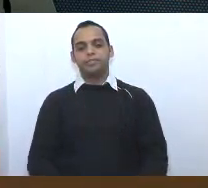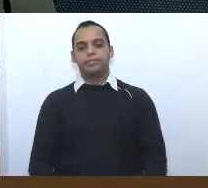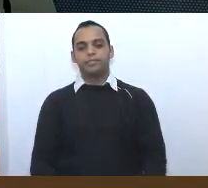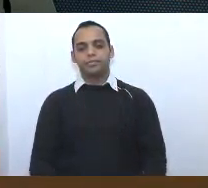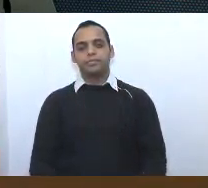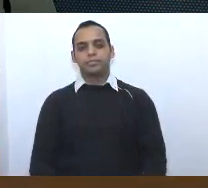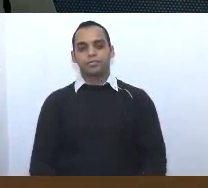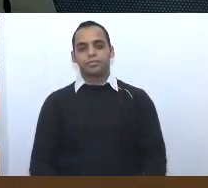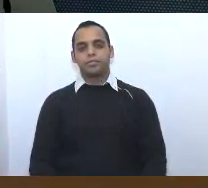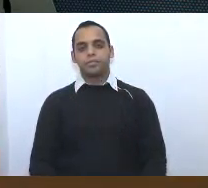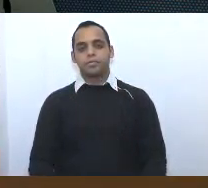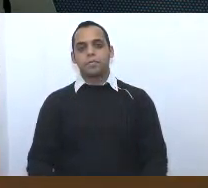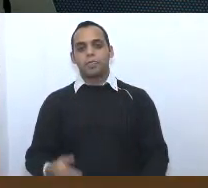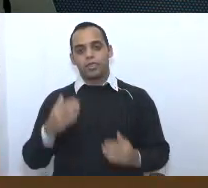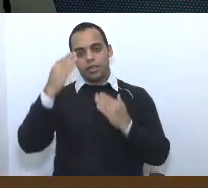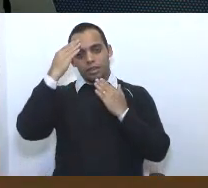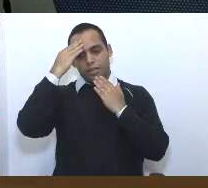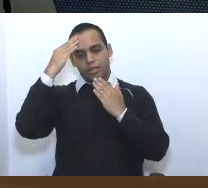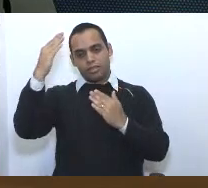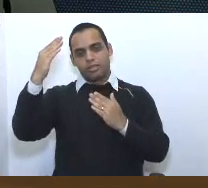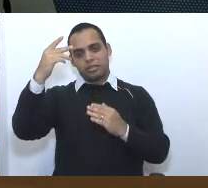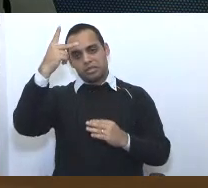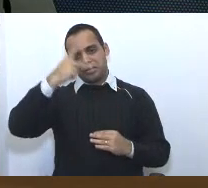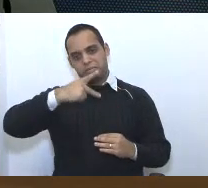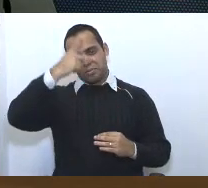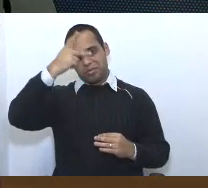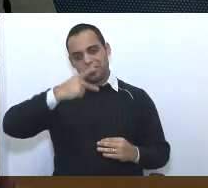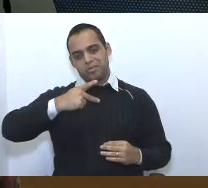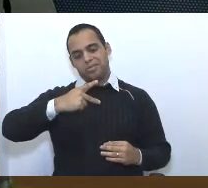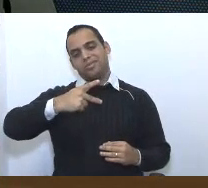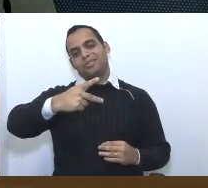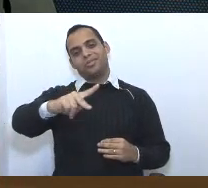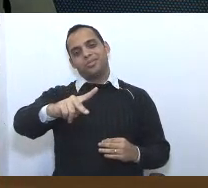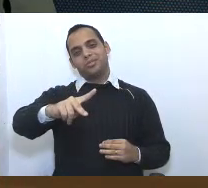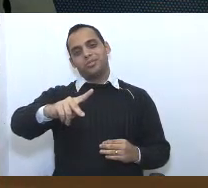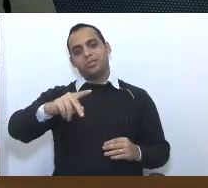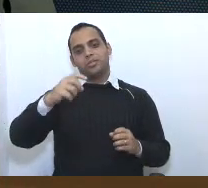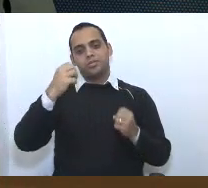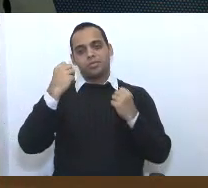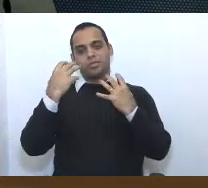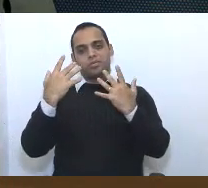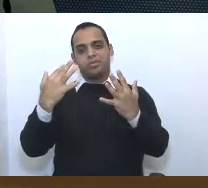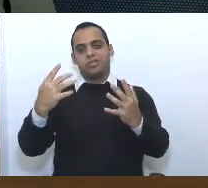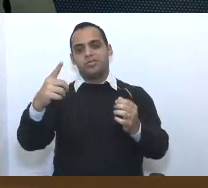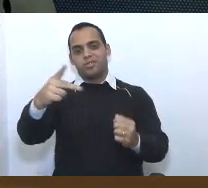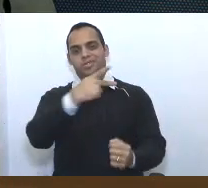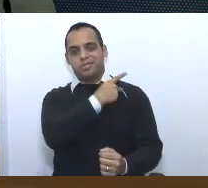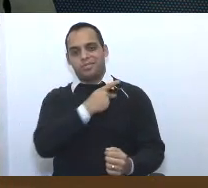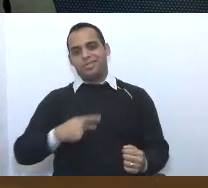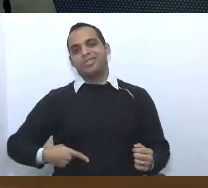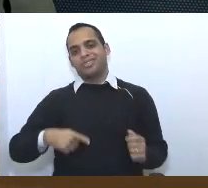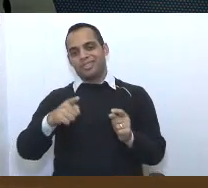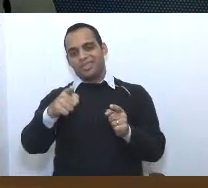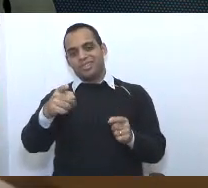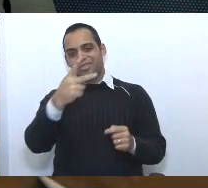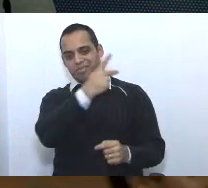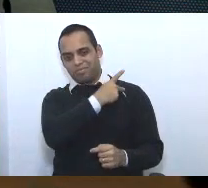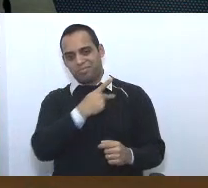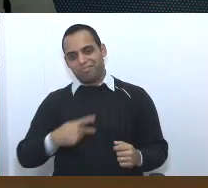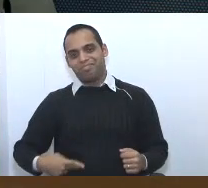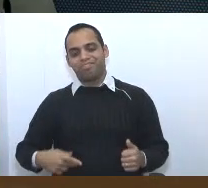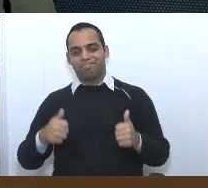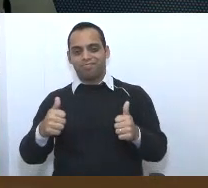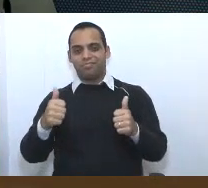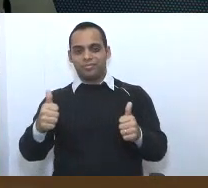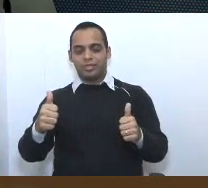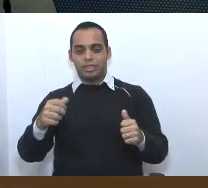dando. Agradecer a pessoa do senhor pelo brilhantismo e dizer que o senhor que presidiu hoje essa audiência. Estender esse cumprimento a